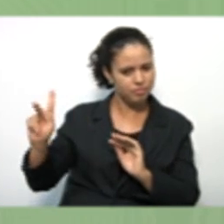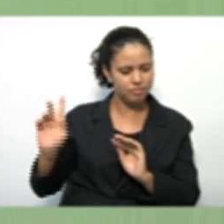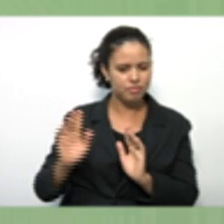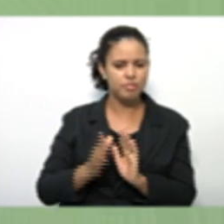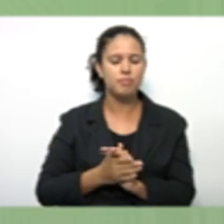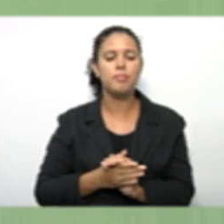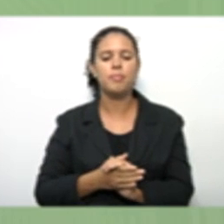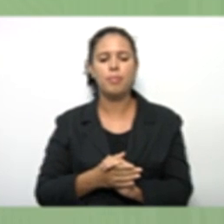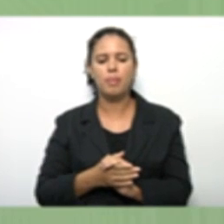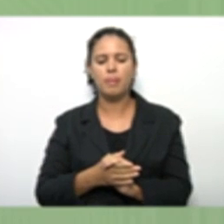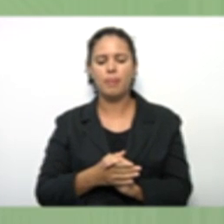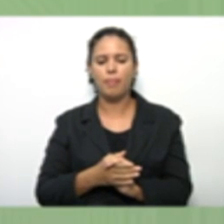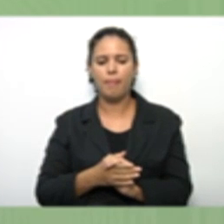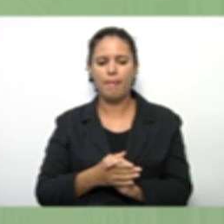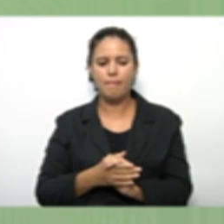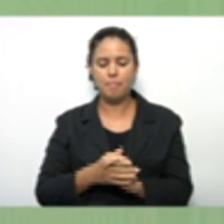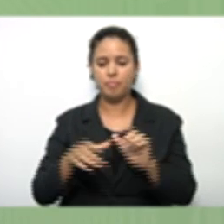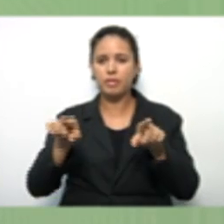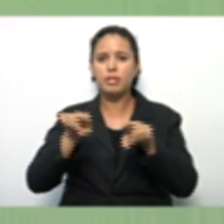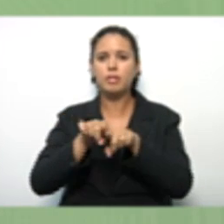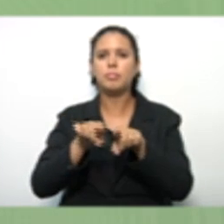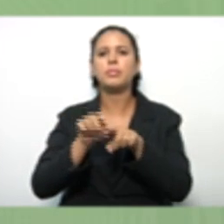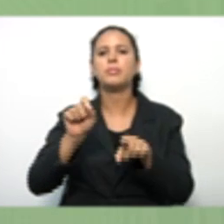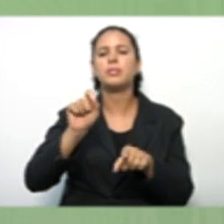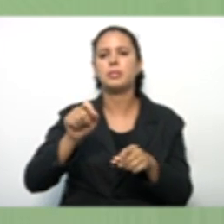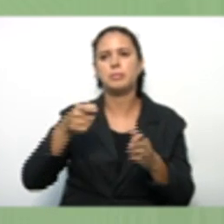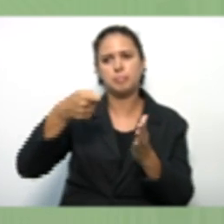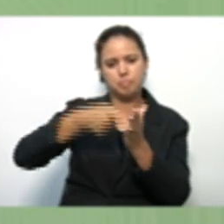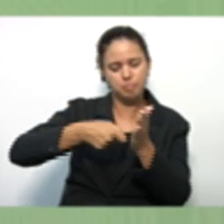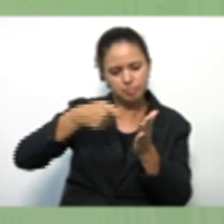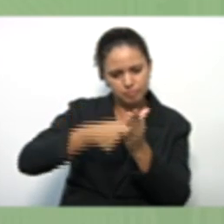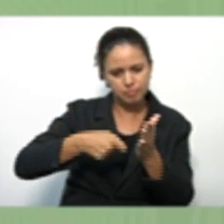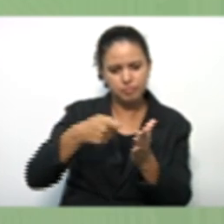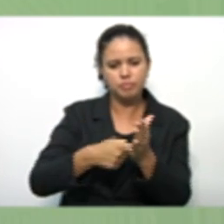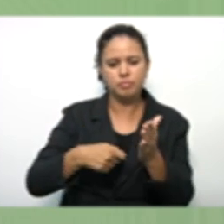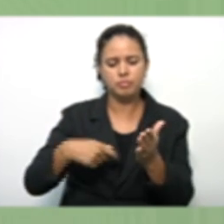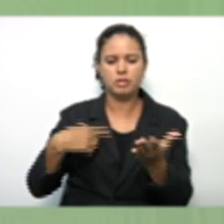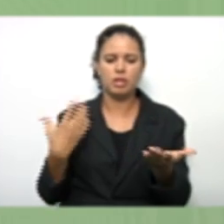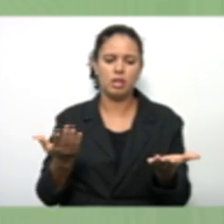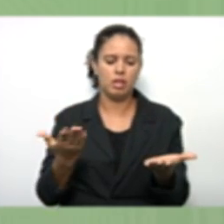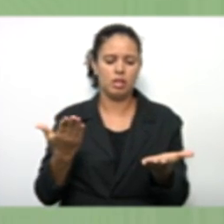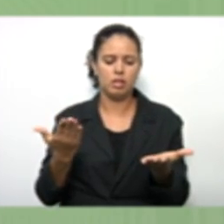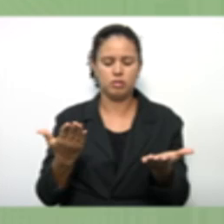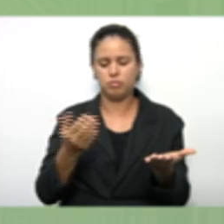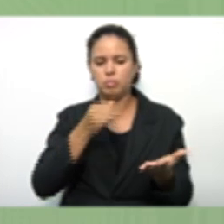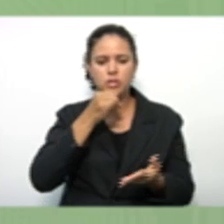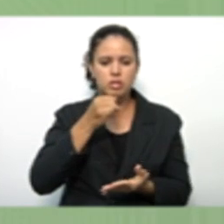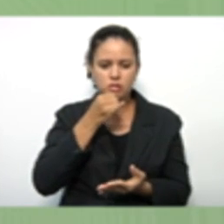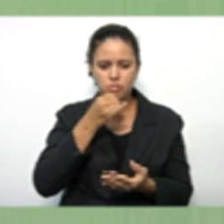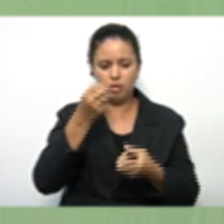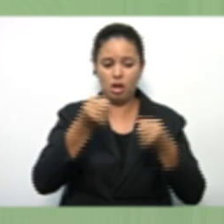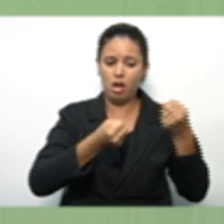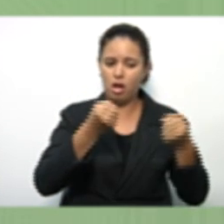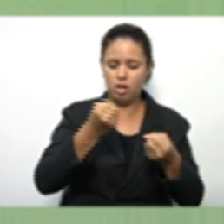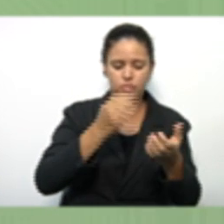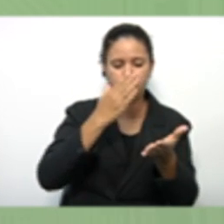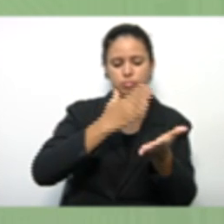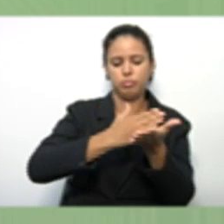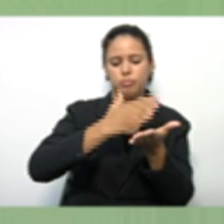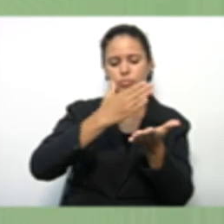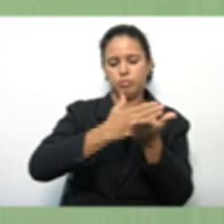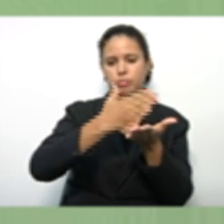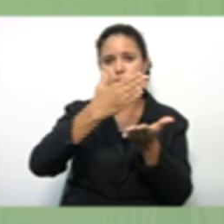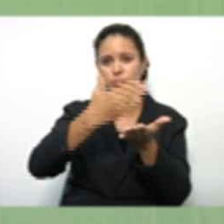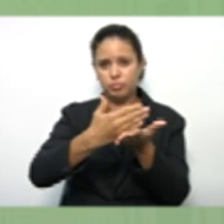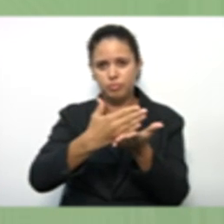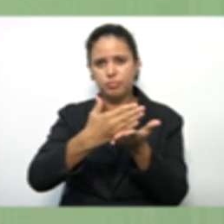esqueçamos das obrigações, das dívidas. Será que o carro do professor Aloir é financiado? A gente não sabe. Então,